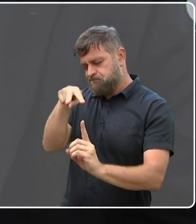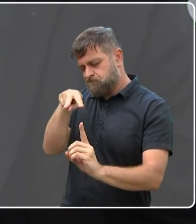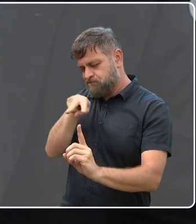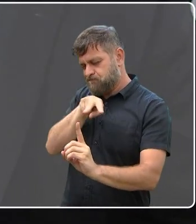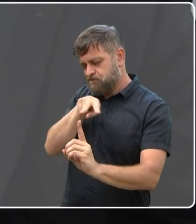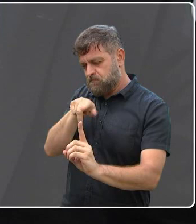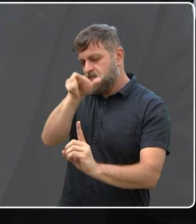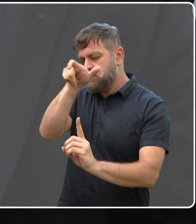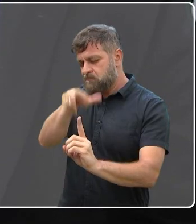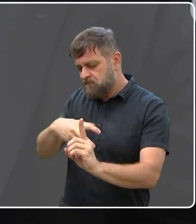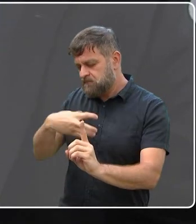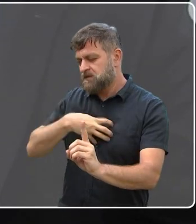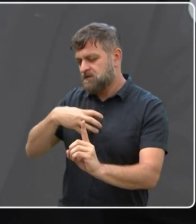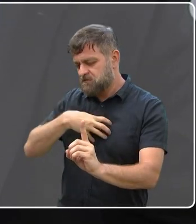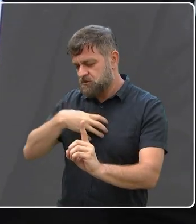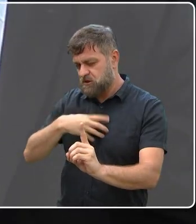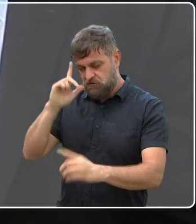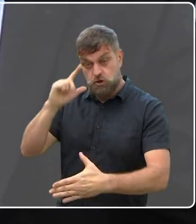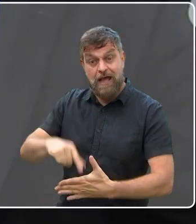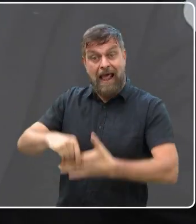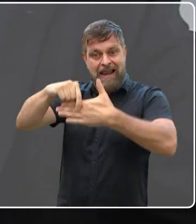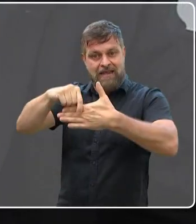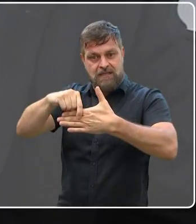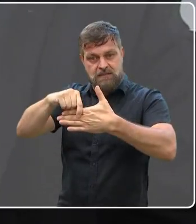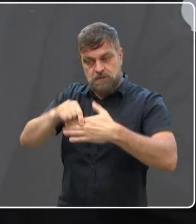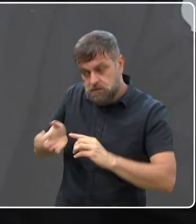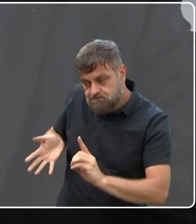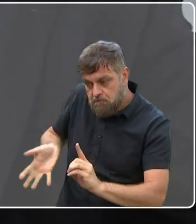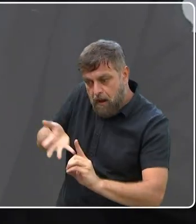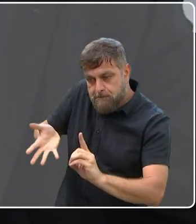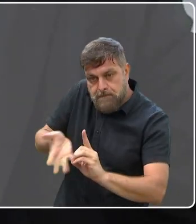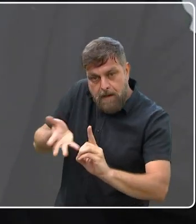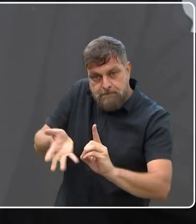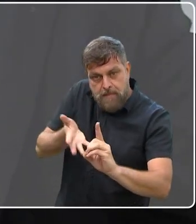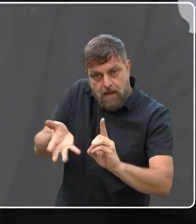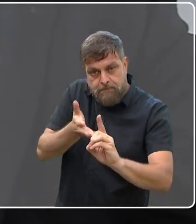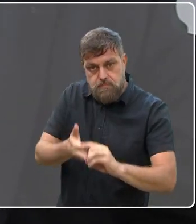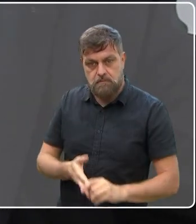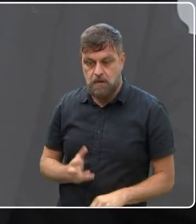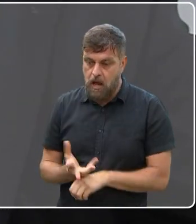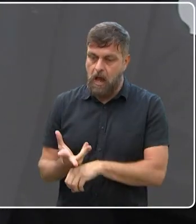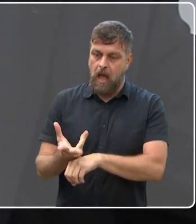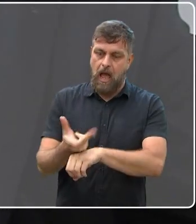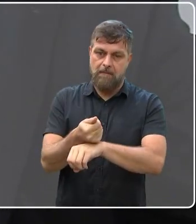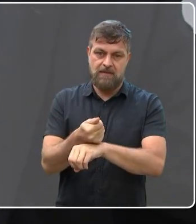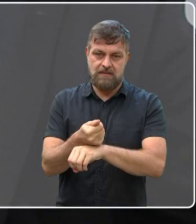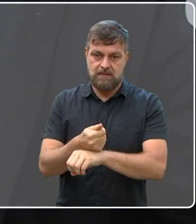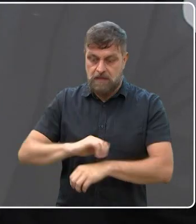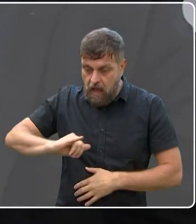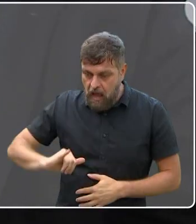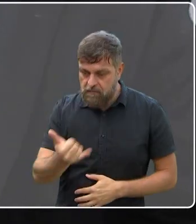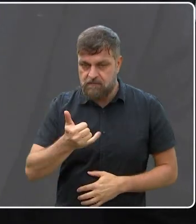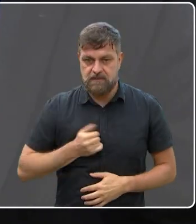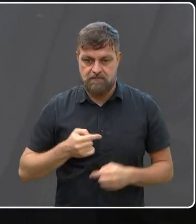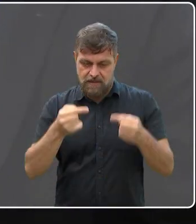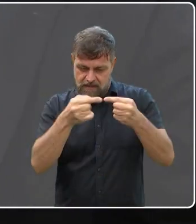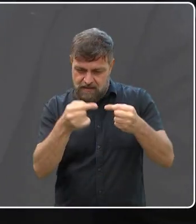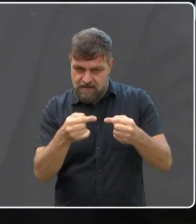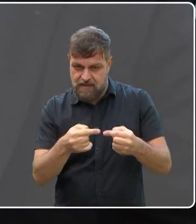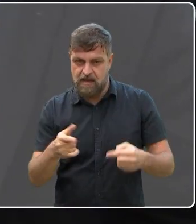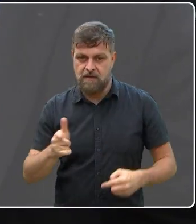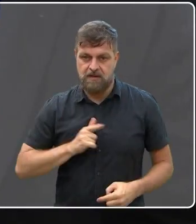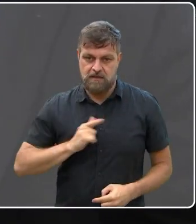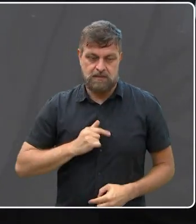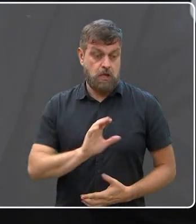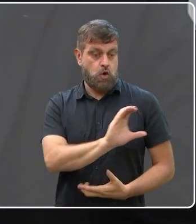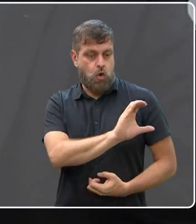têm esse espírito de liderança, a gente procura explorar o que eles têm de mais talento para que possa se encaixar aí nos cargos,